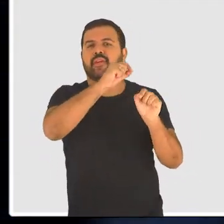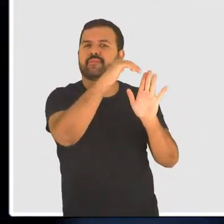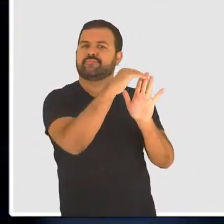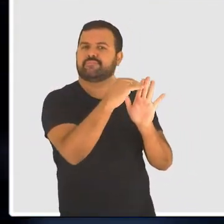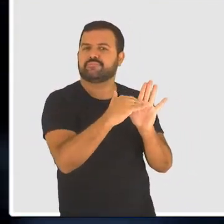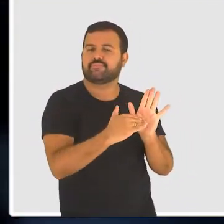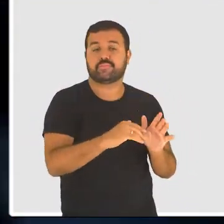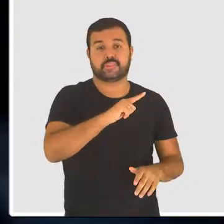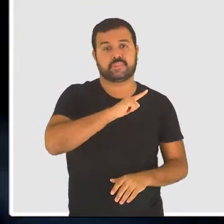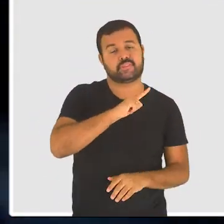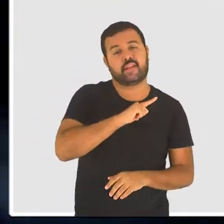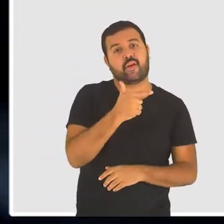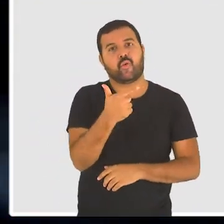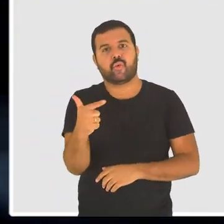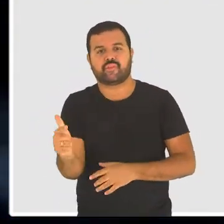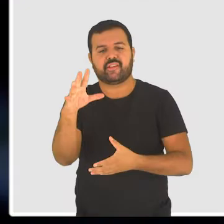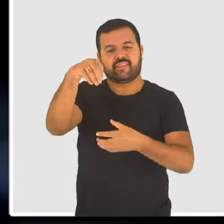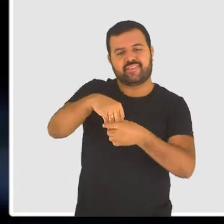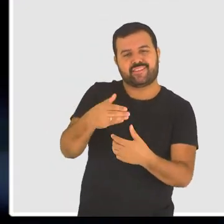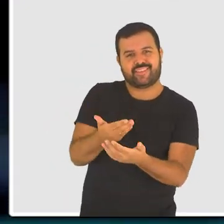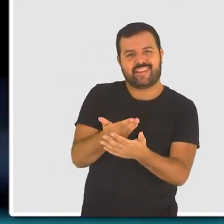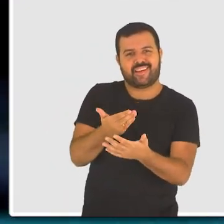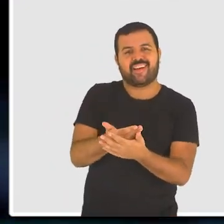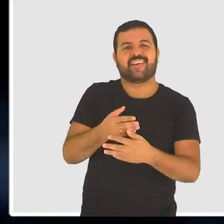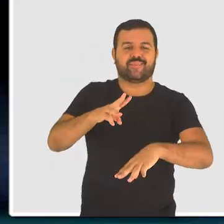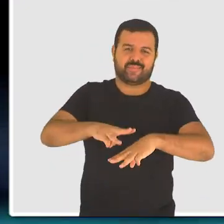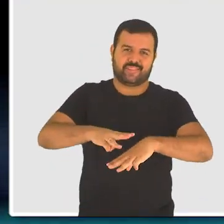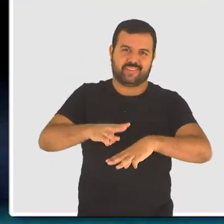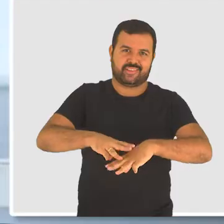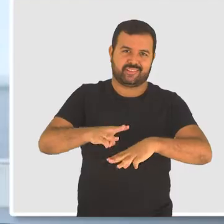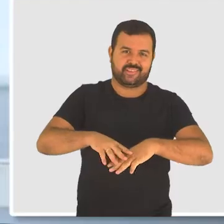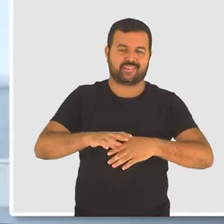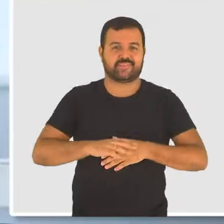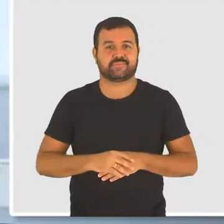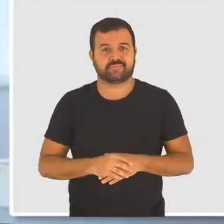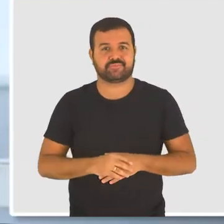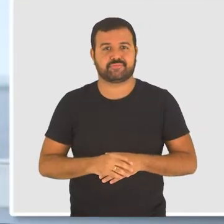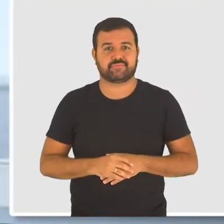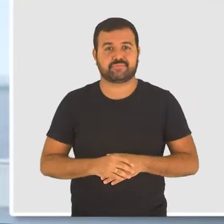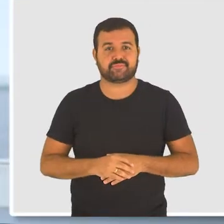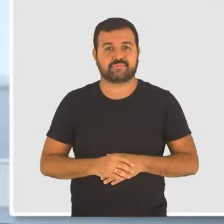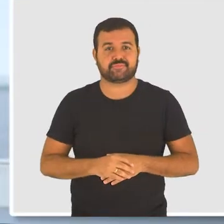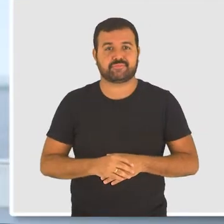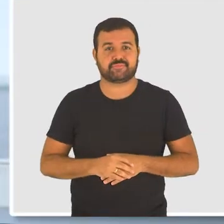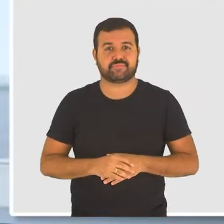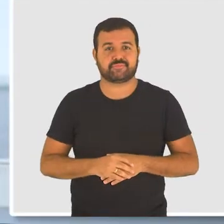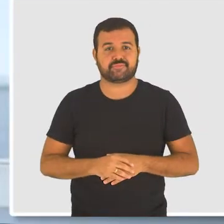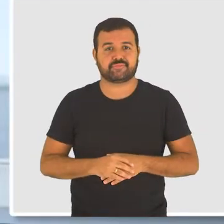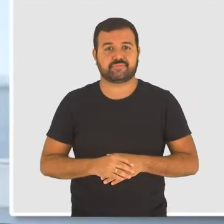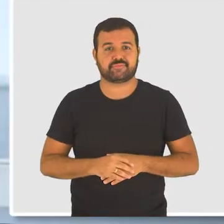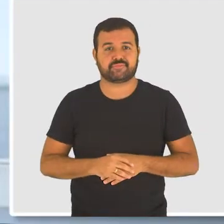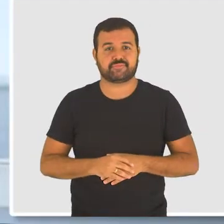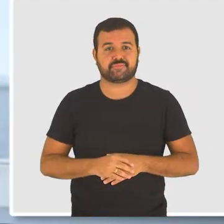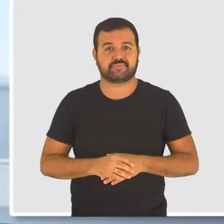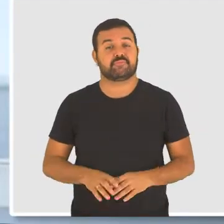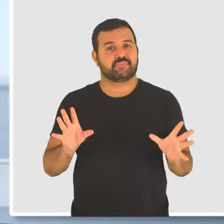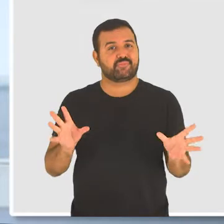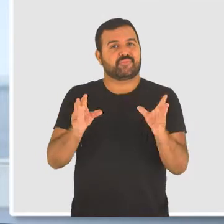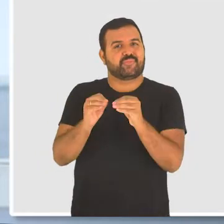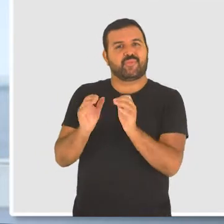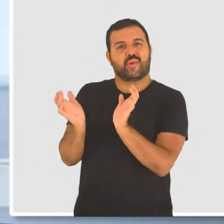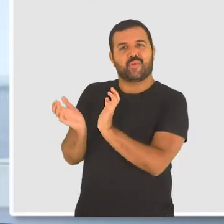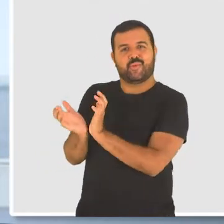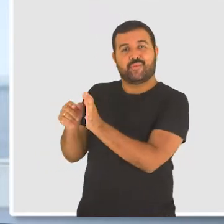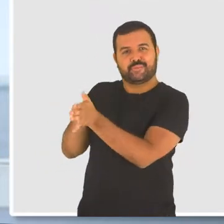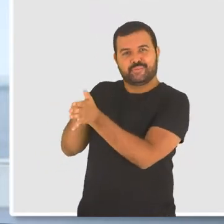em ter ou em não ter em aulas de matemática sobre resolução de problemas.